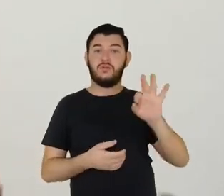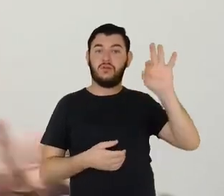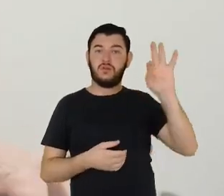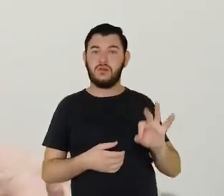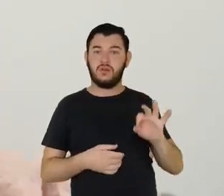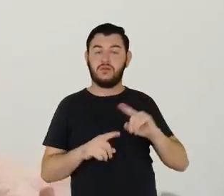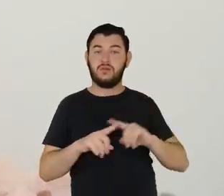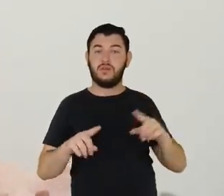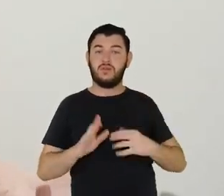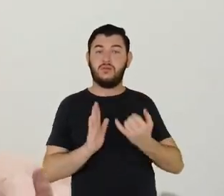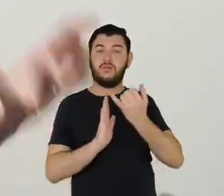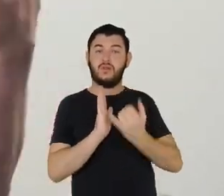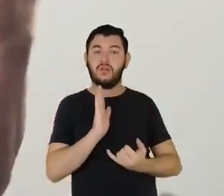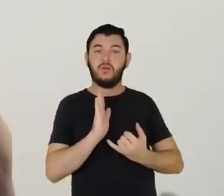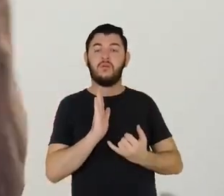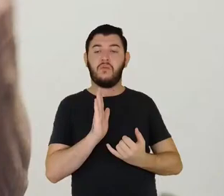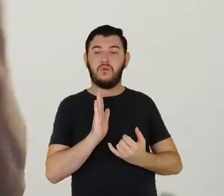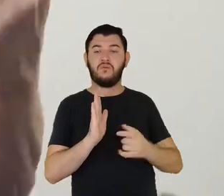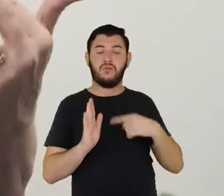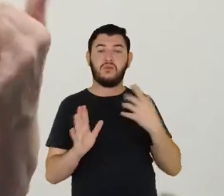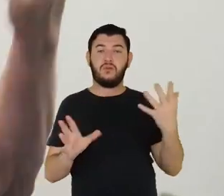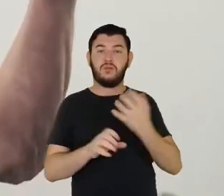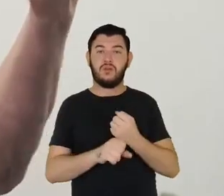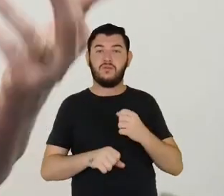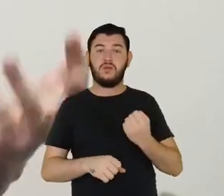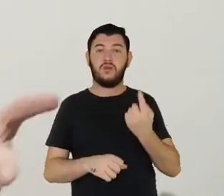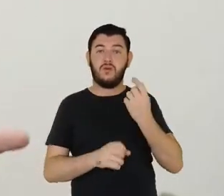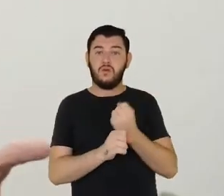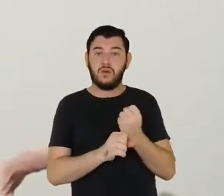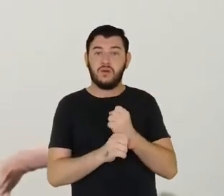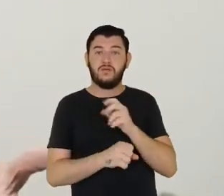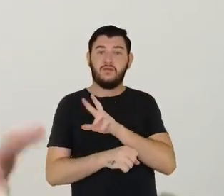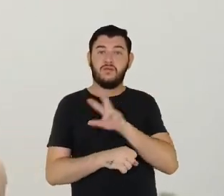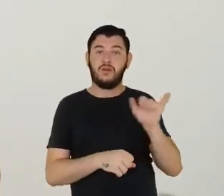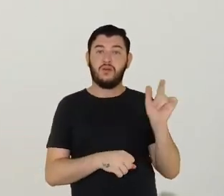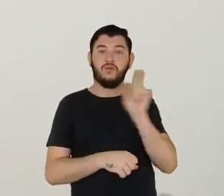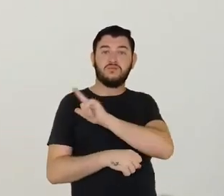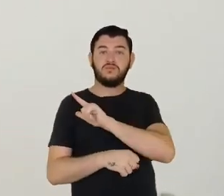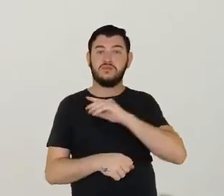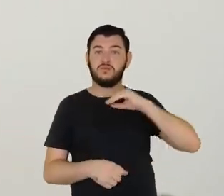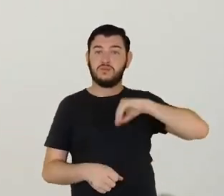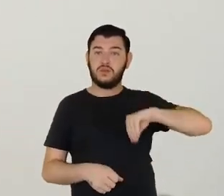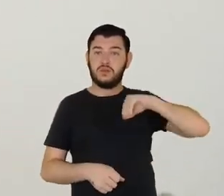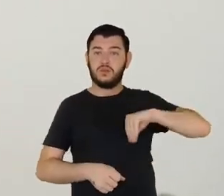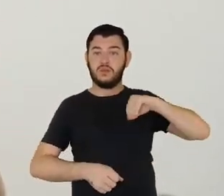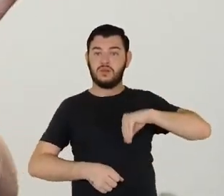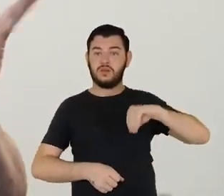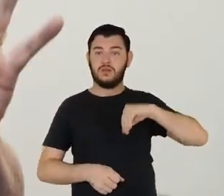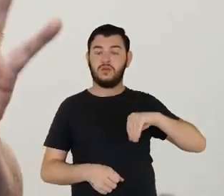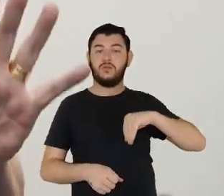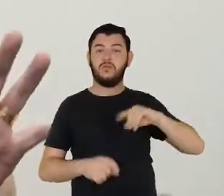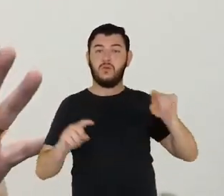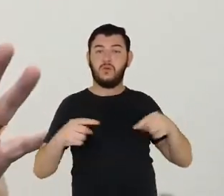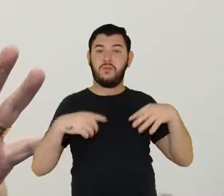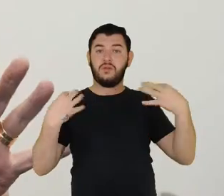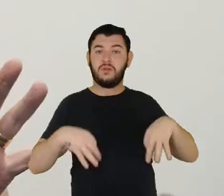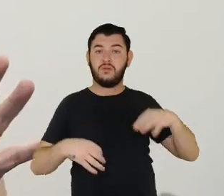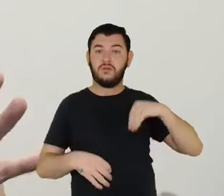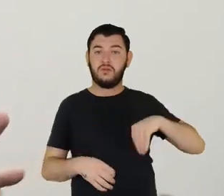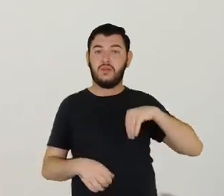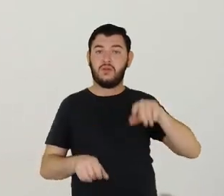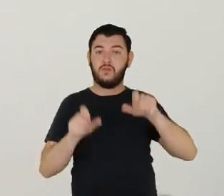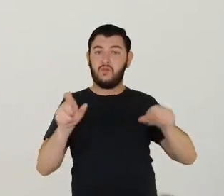vai para ar, você vai ganhar um salário. Por volta de um salário que você tem hoje. Então era fácil você saber se estava... E nunca, o Globo nunca